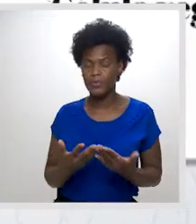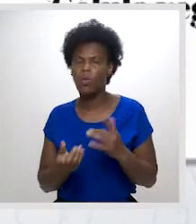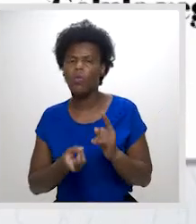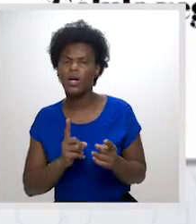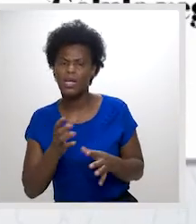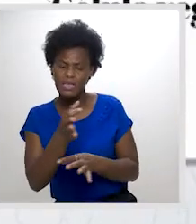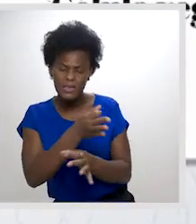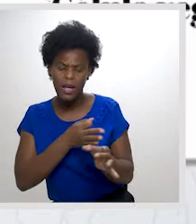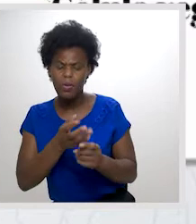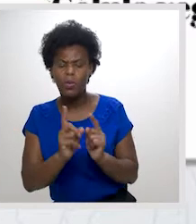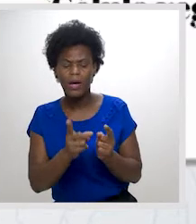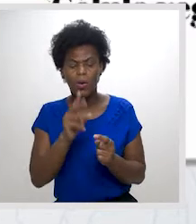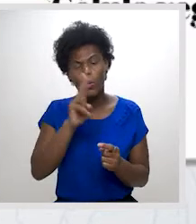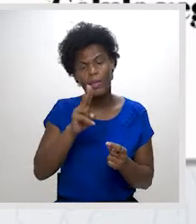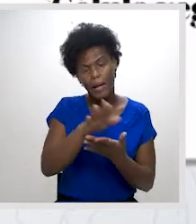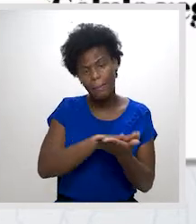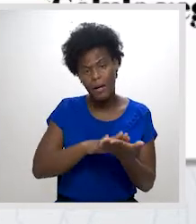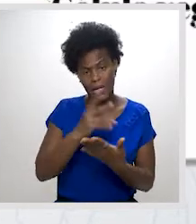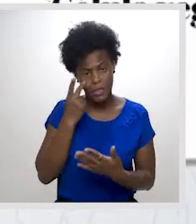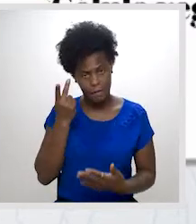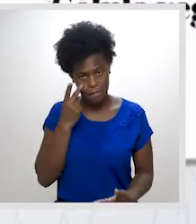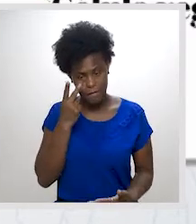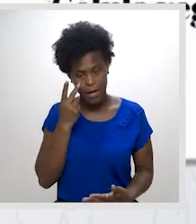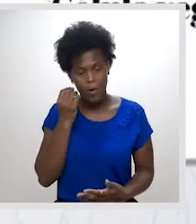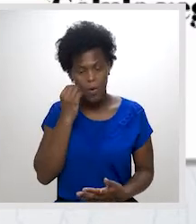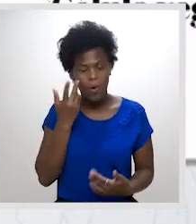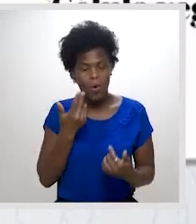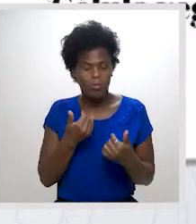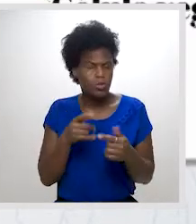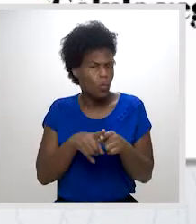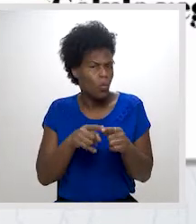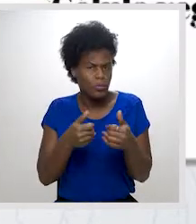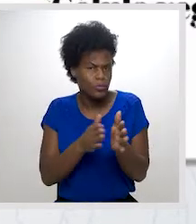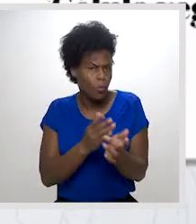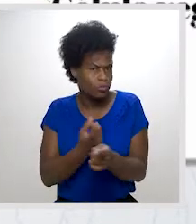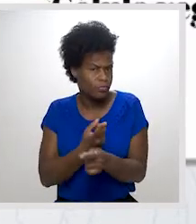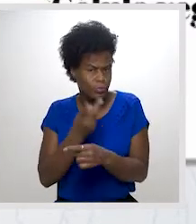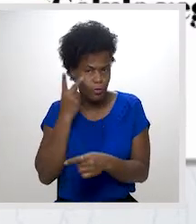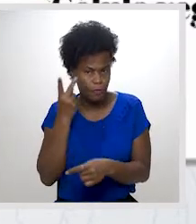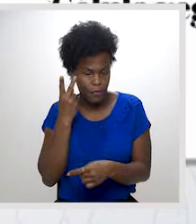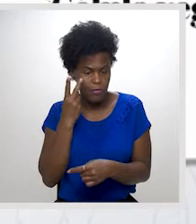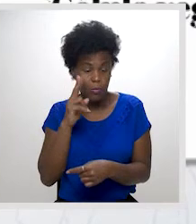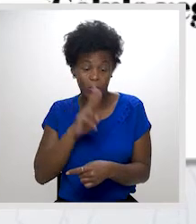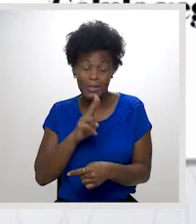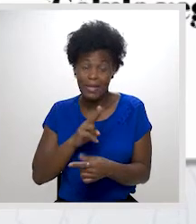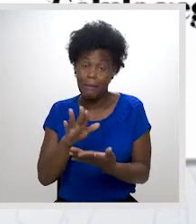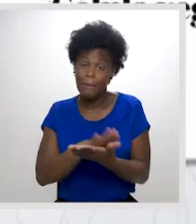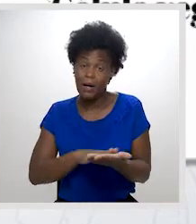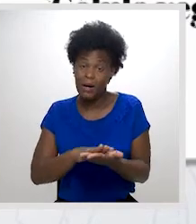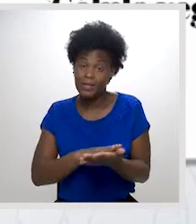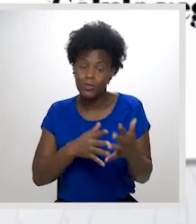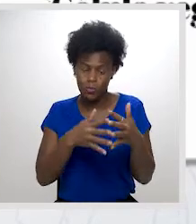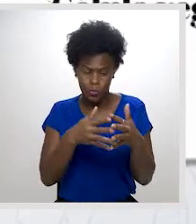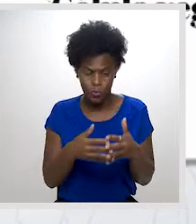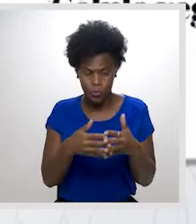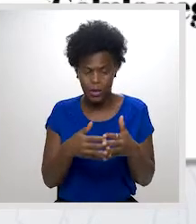A célula é a unidade básica da vida, comum a todos os seres vivos. É unidade